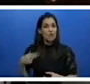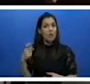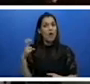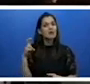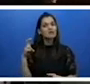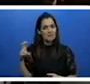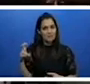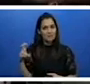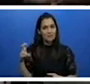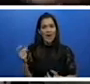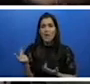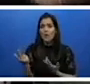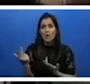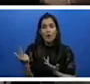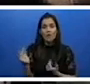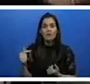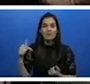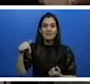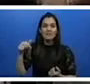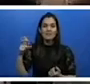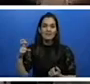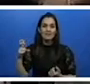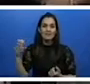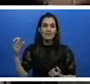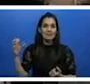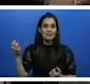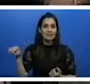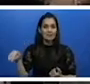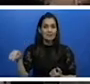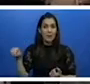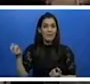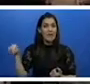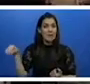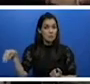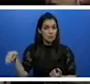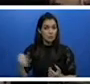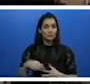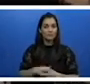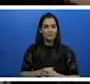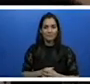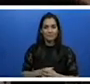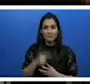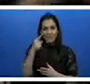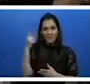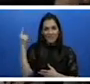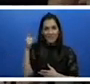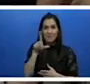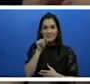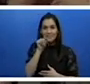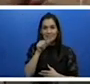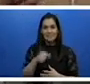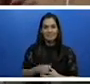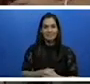7,5 centímetros é igual a 75 milímetros. Olha o nosso canarinho aí.